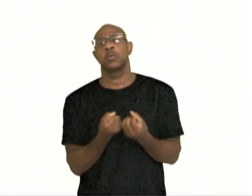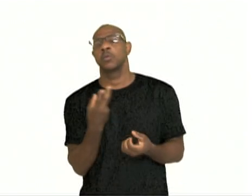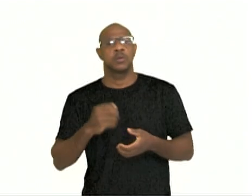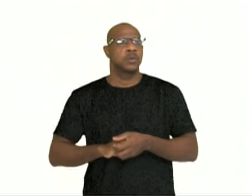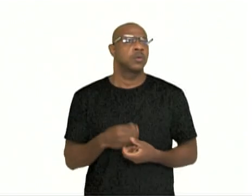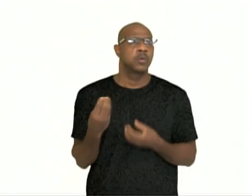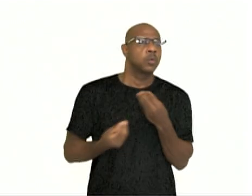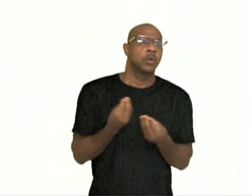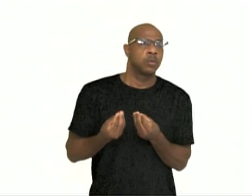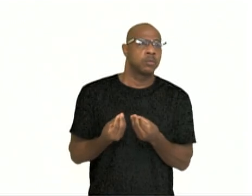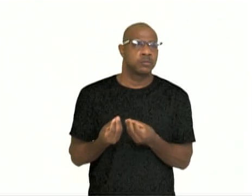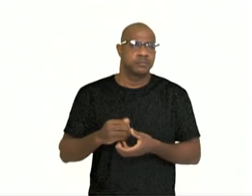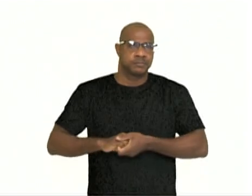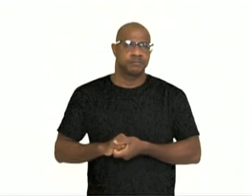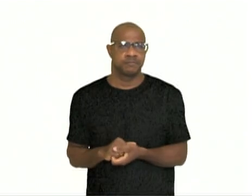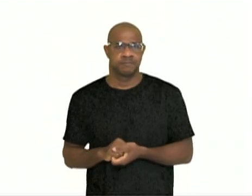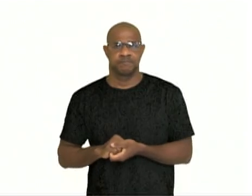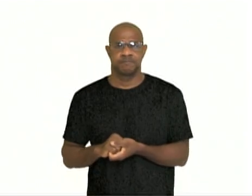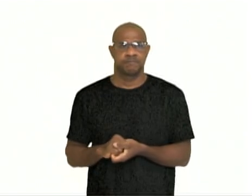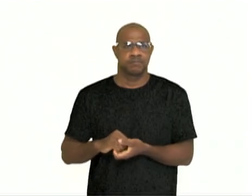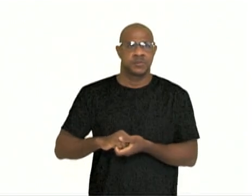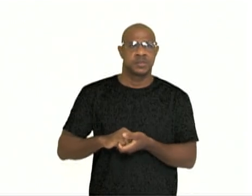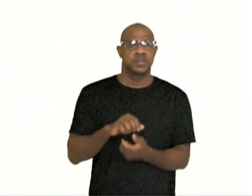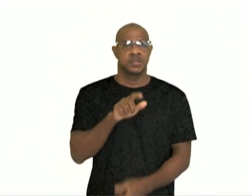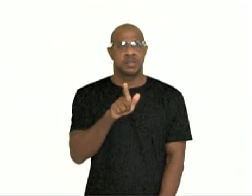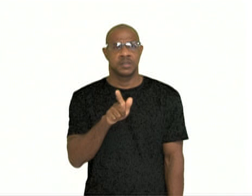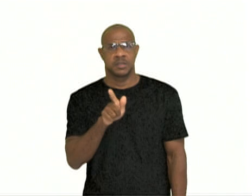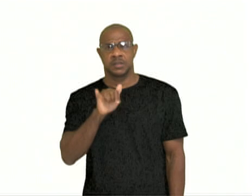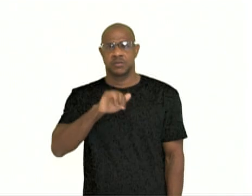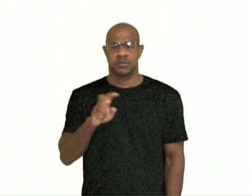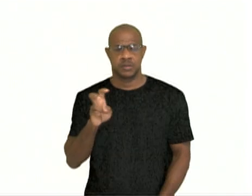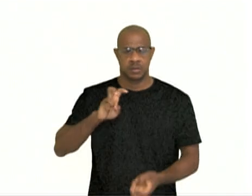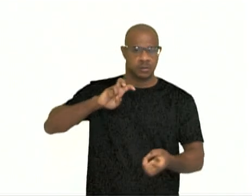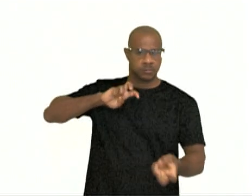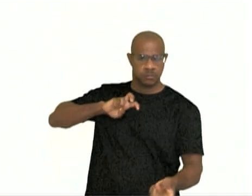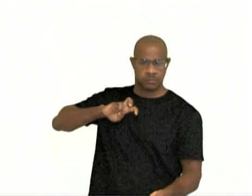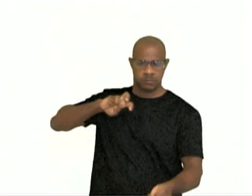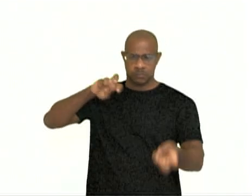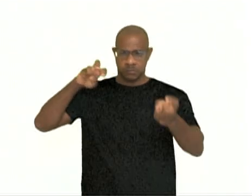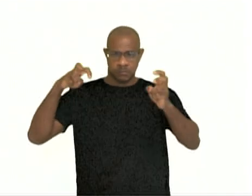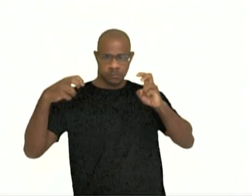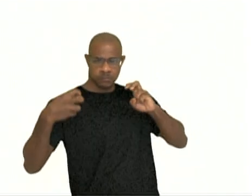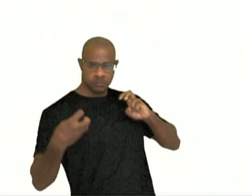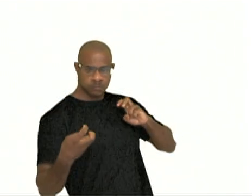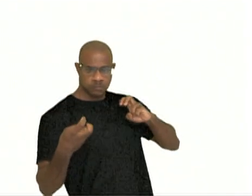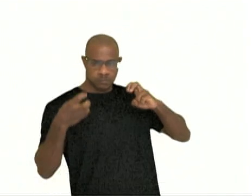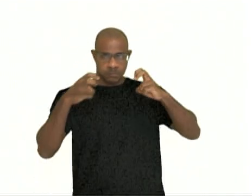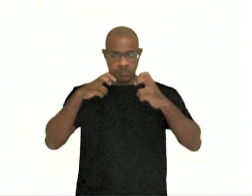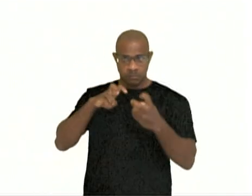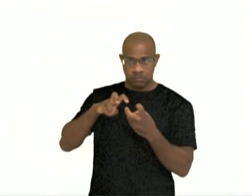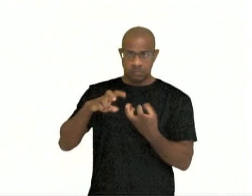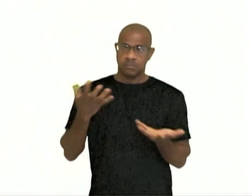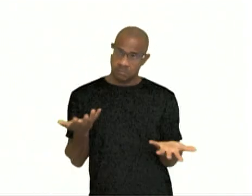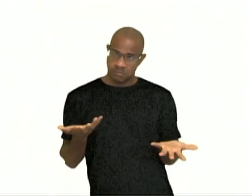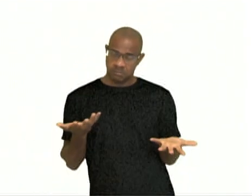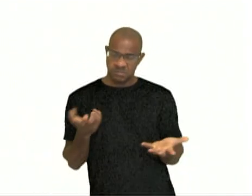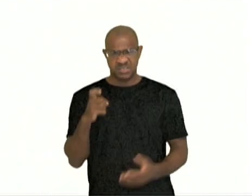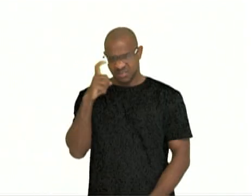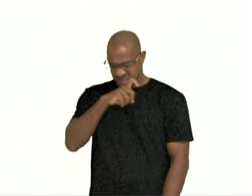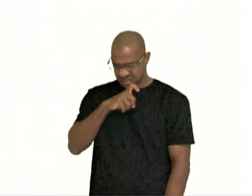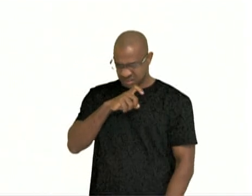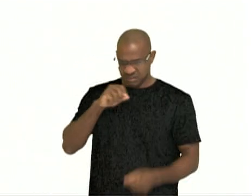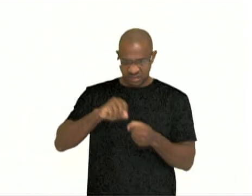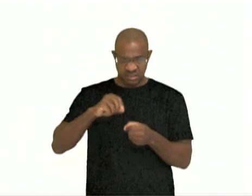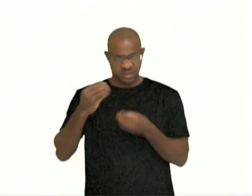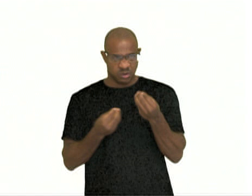é a ginga? Como que a gente pode fazer a ginga? Será que é muito difícil esse movimento de gingar na capoeira? Você vai